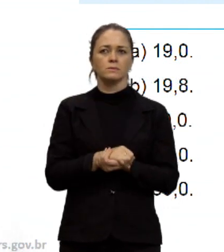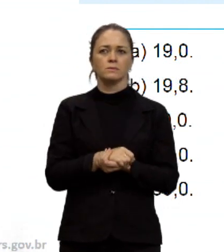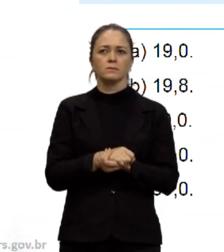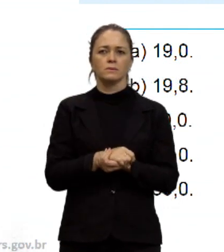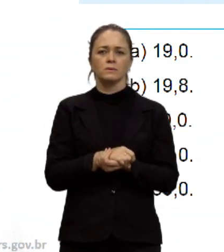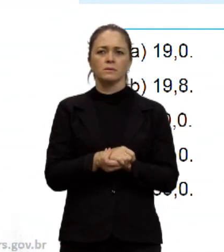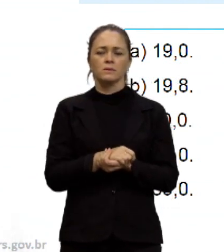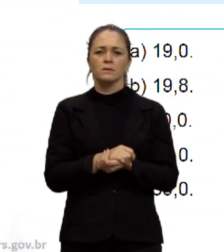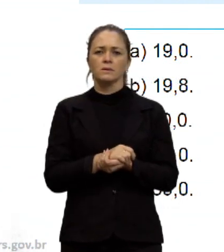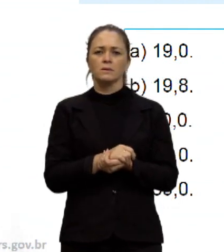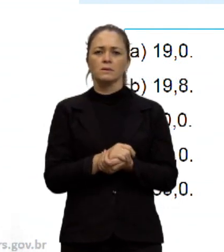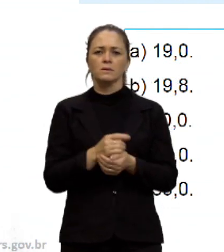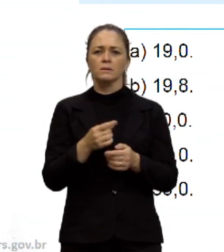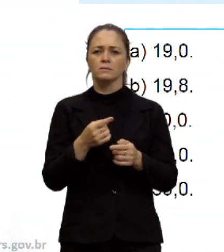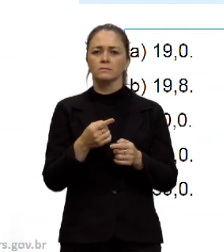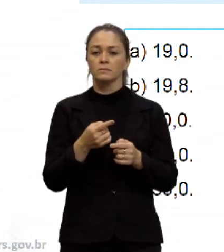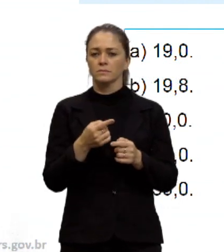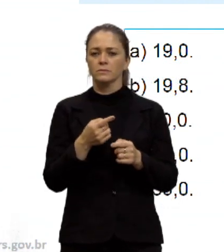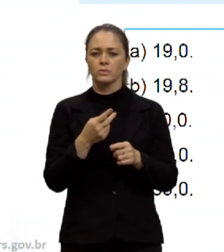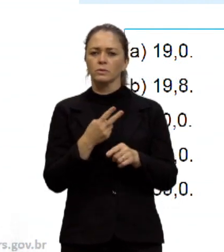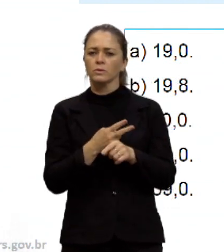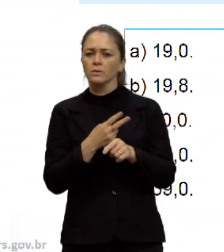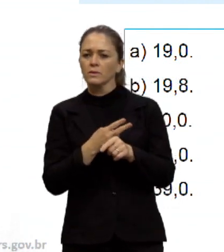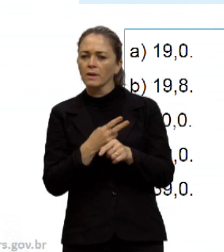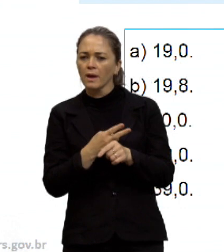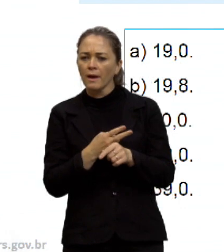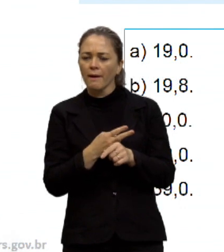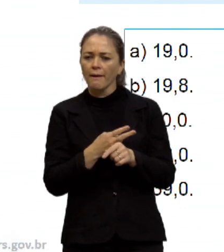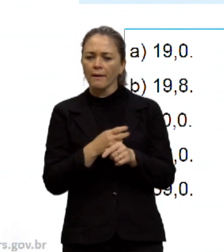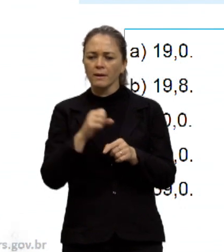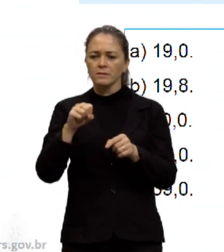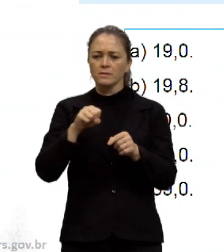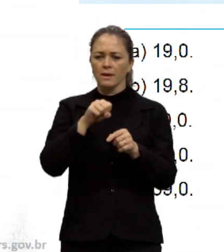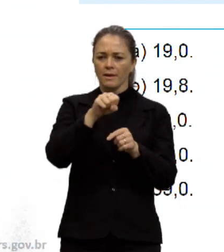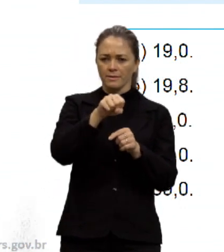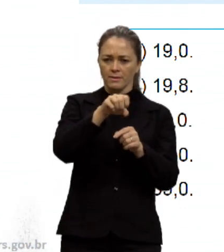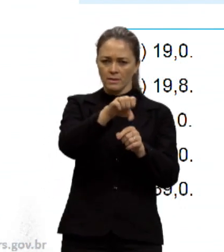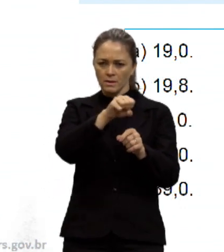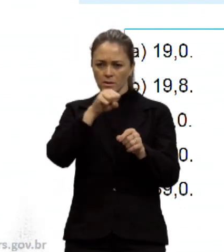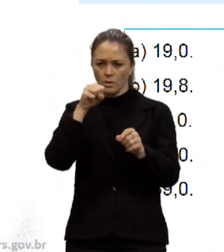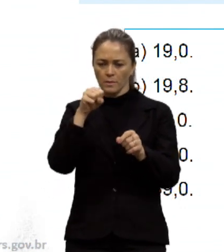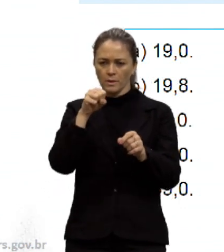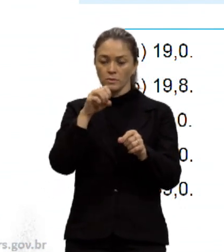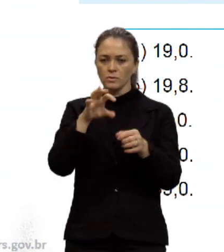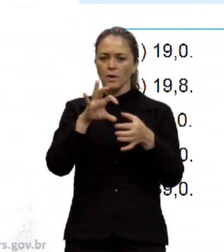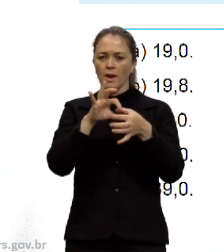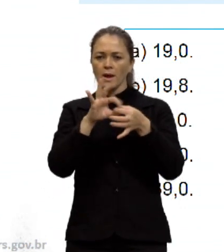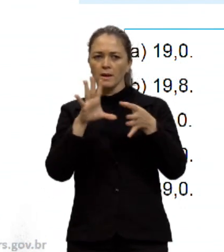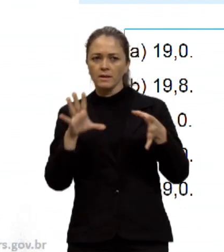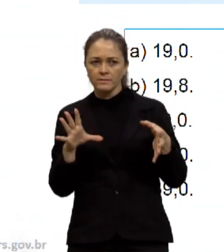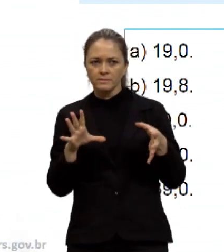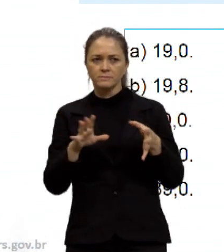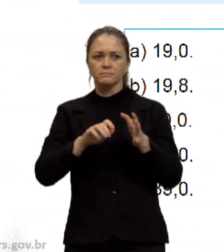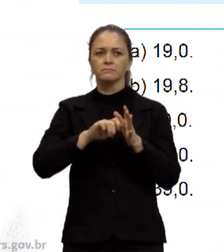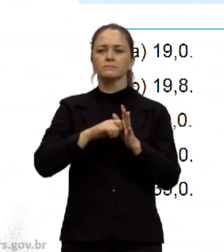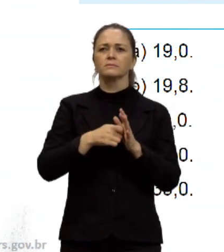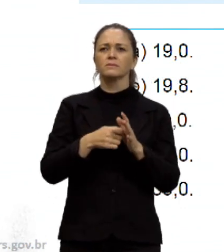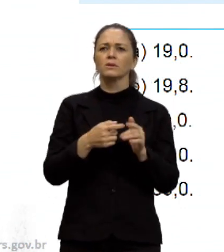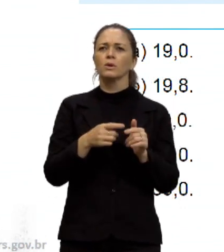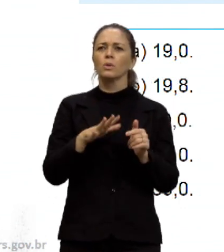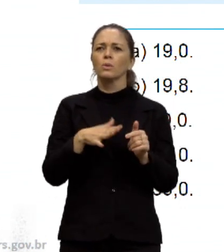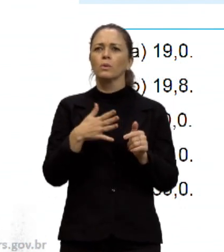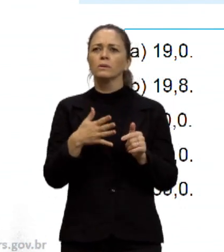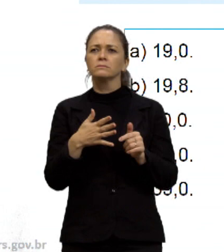Por motivos de segurança, a trava do forno só é liberada para a abertura quando este